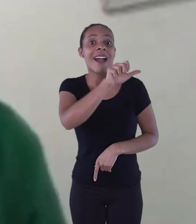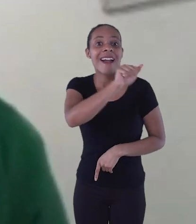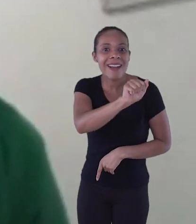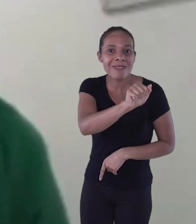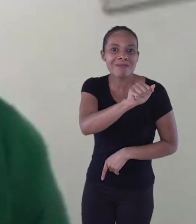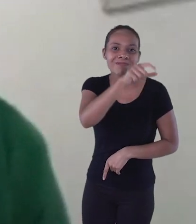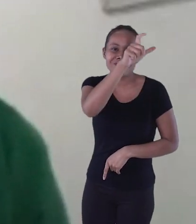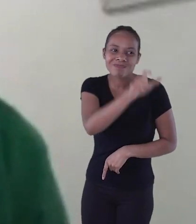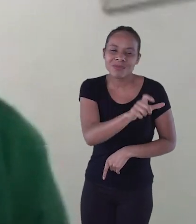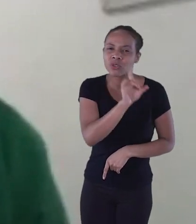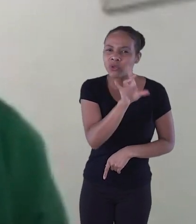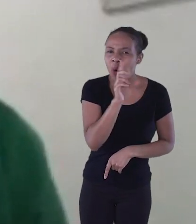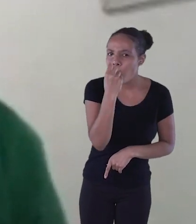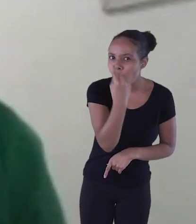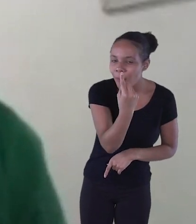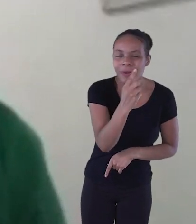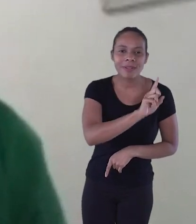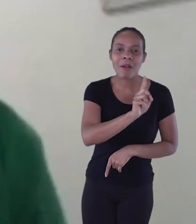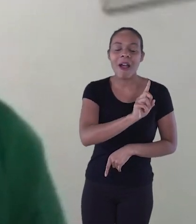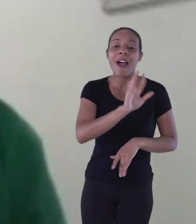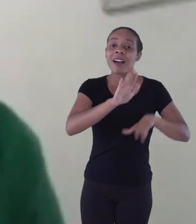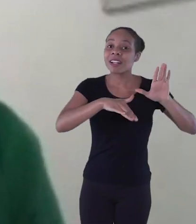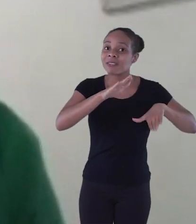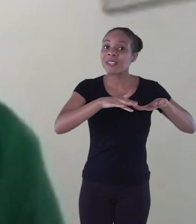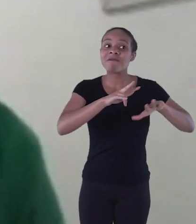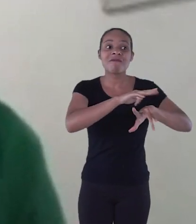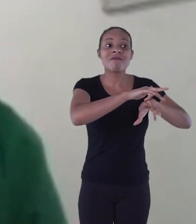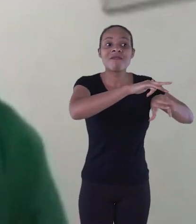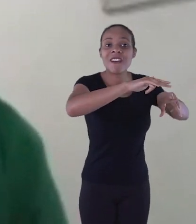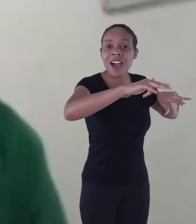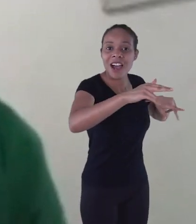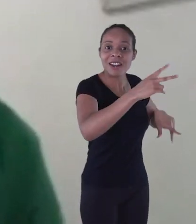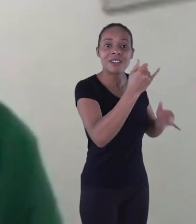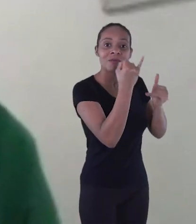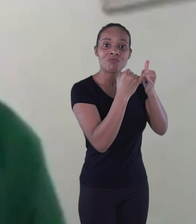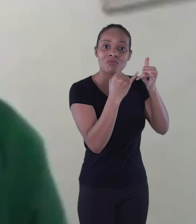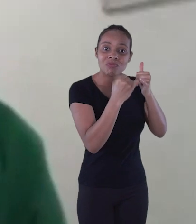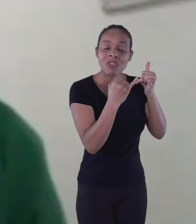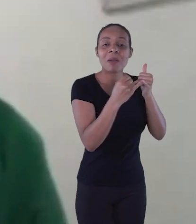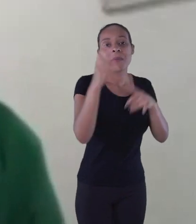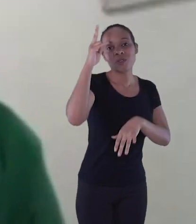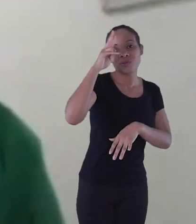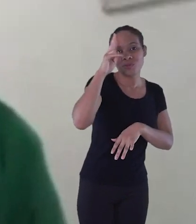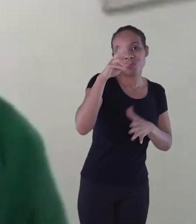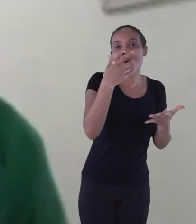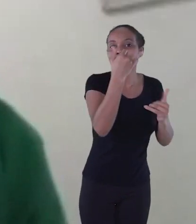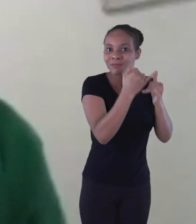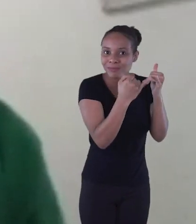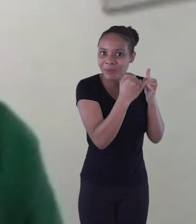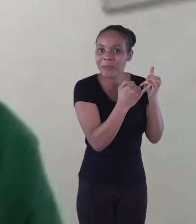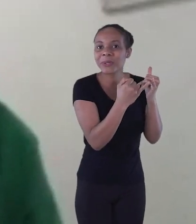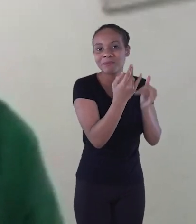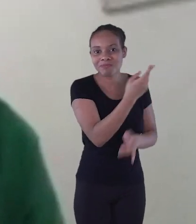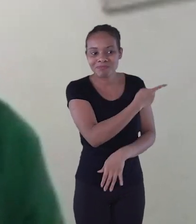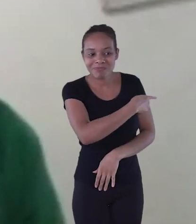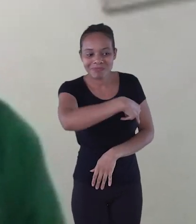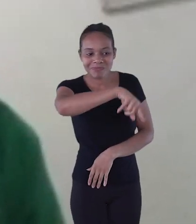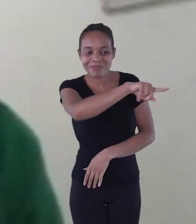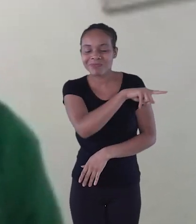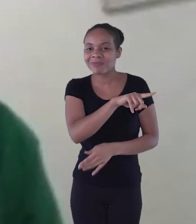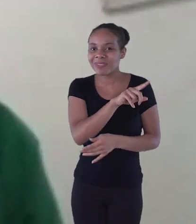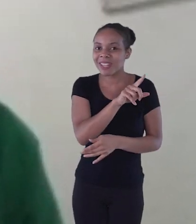da Silva, provavelmente os historiadores vão descobrir no arquivo que existiram vários Chico Reis, ou seja,